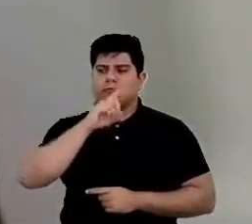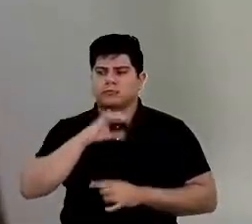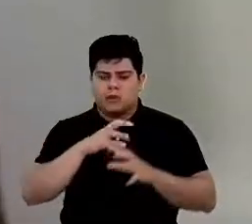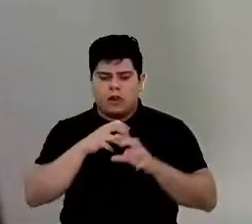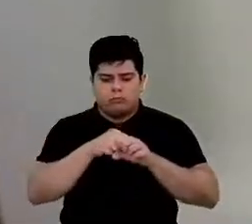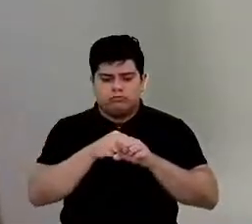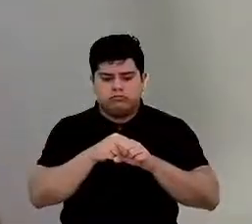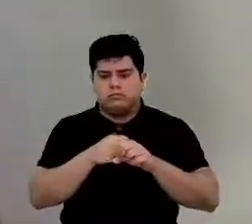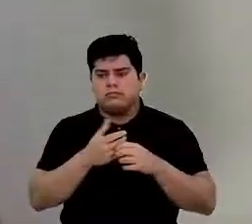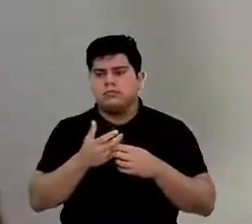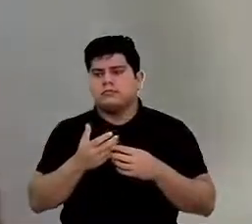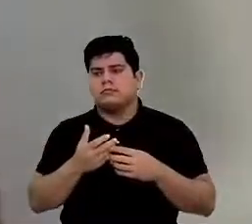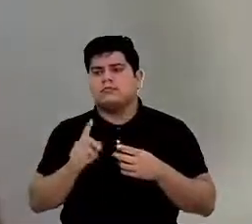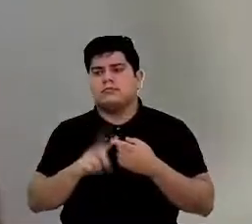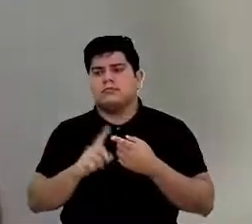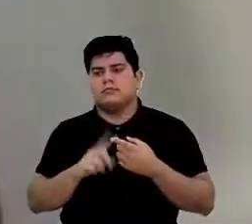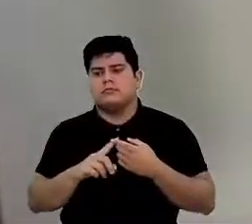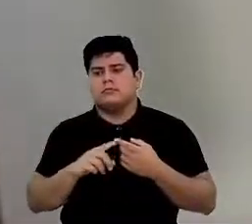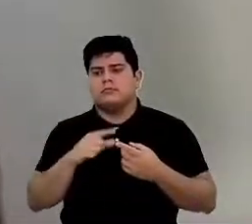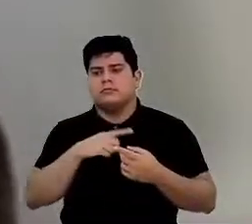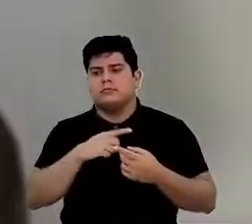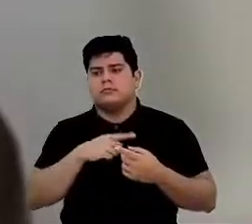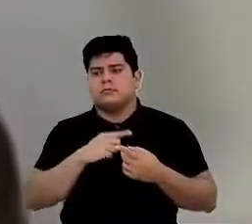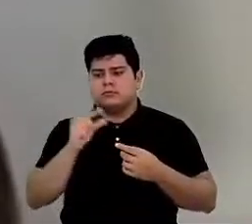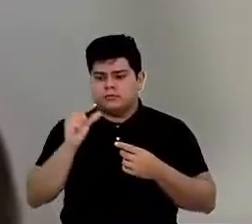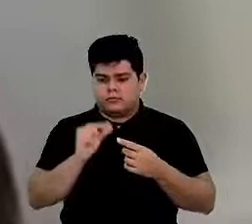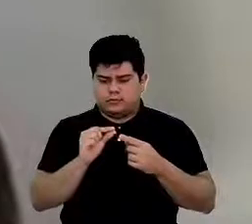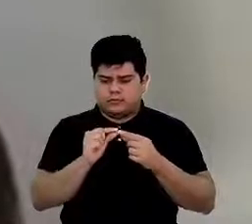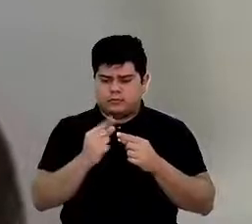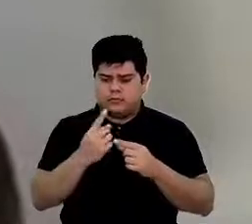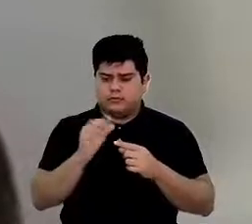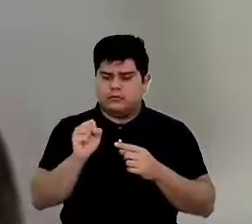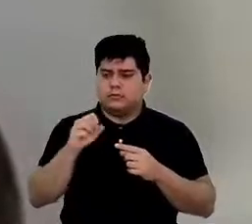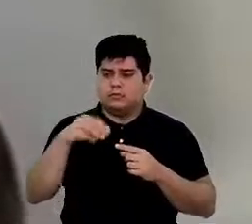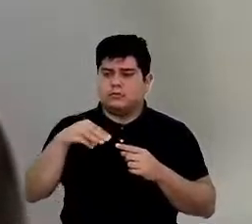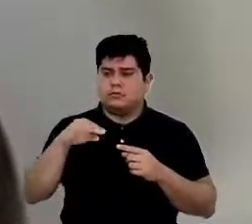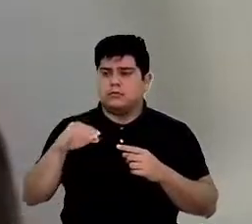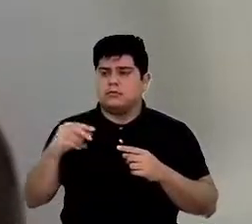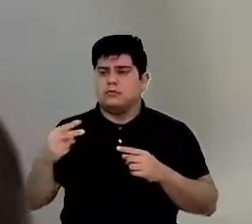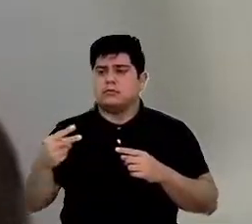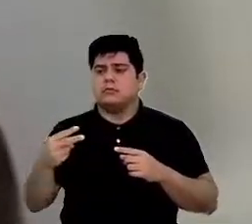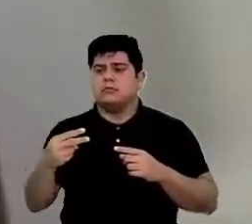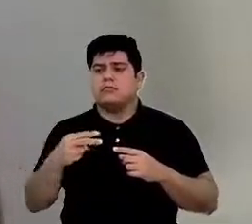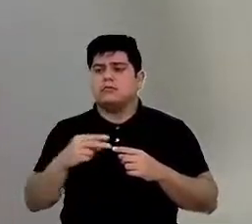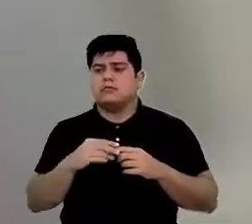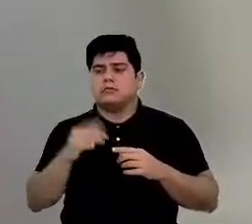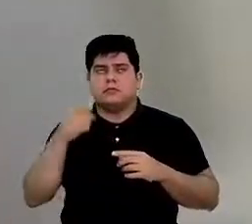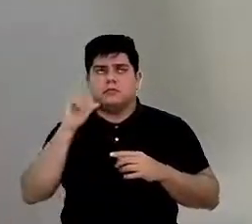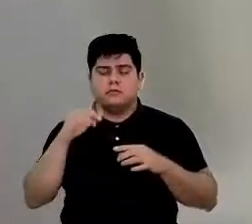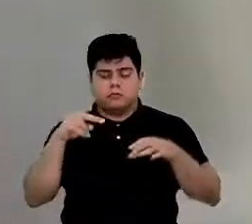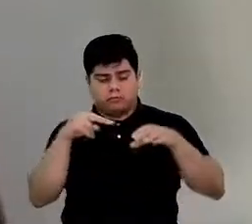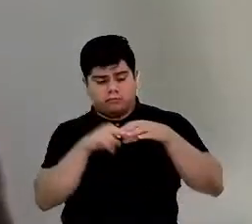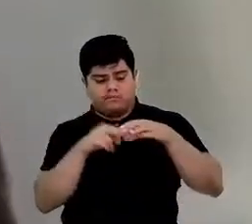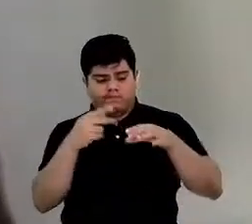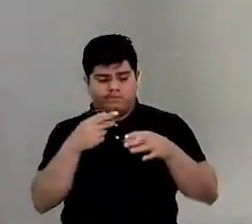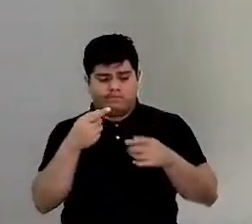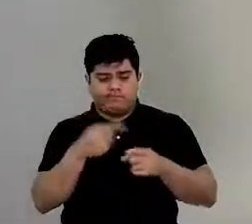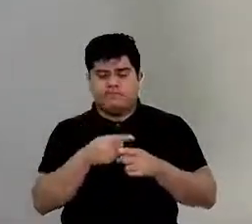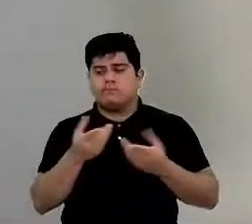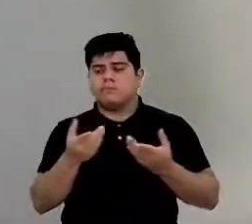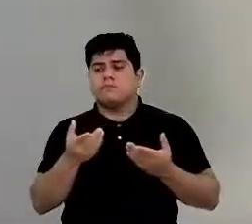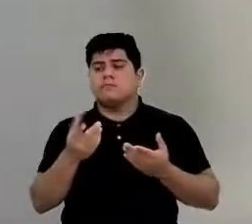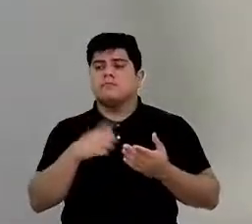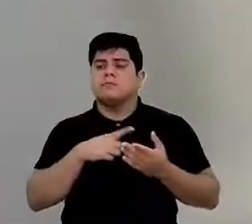via de saída e uma neo-LVOT pequena, né, menor do que 180 milímetros quadrados, né, no planejamento da tomografia. E aí a gente